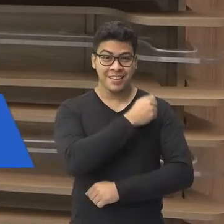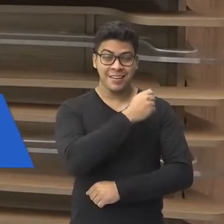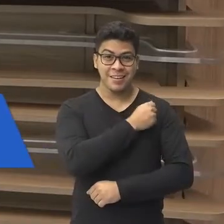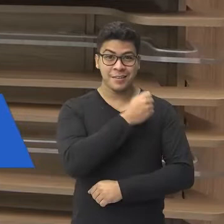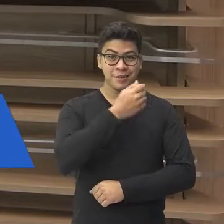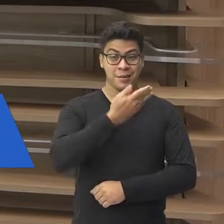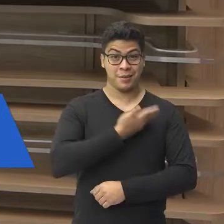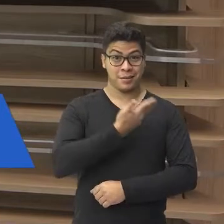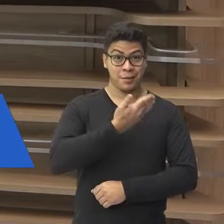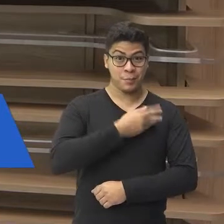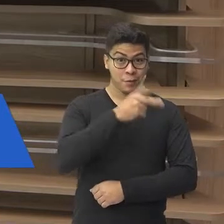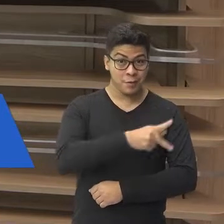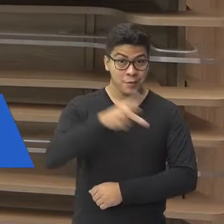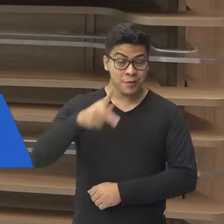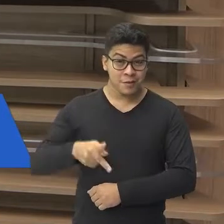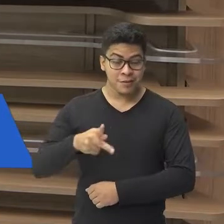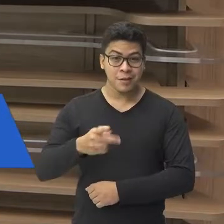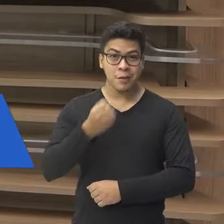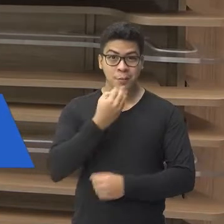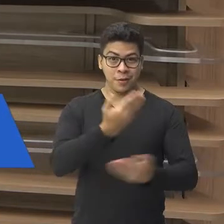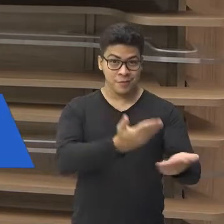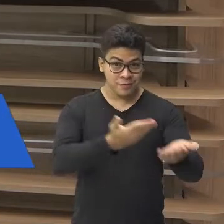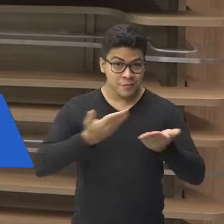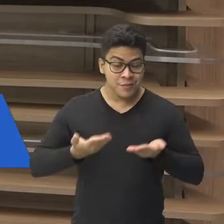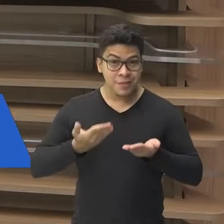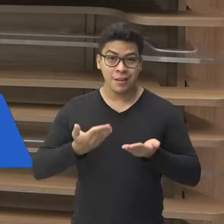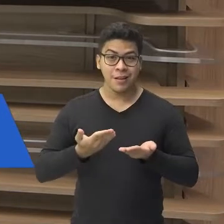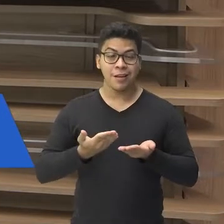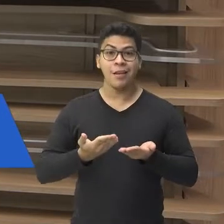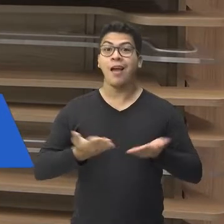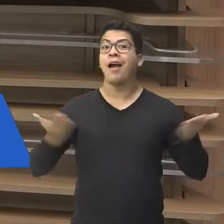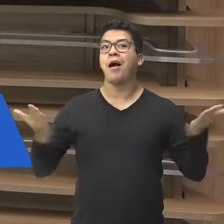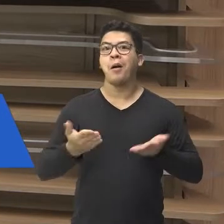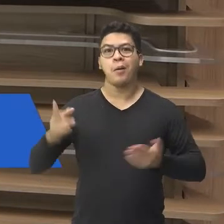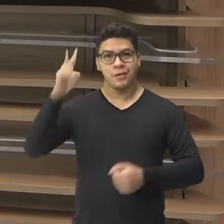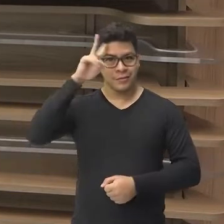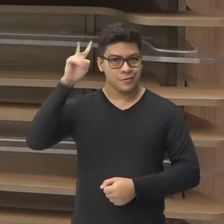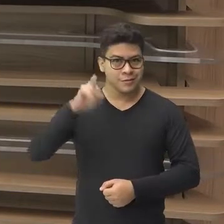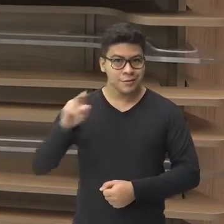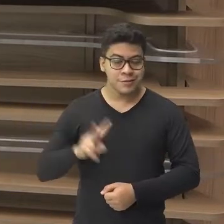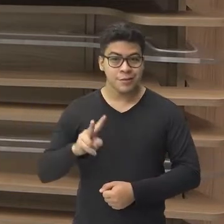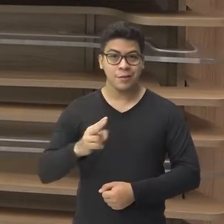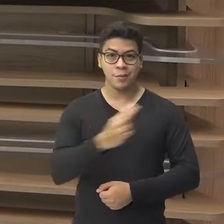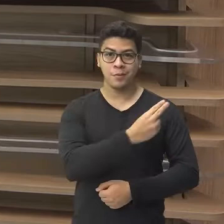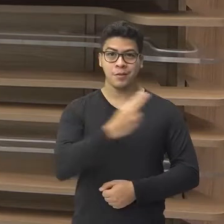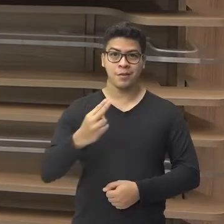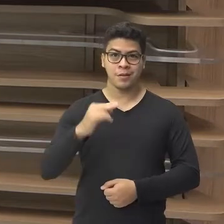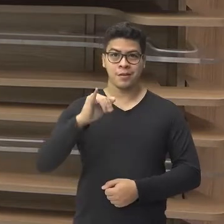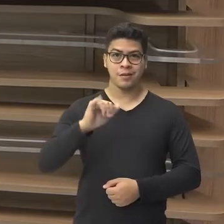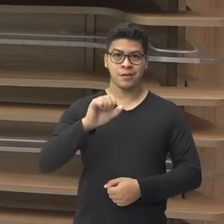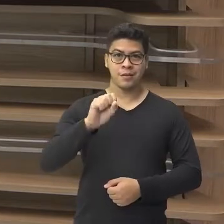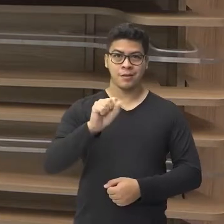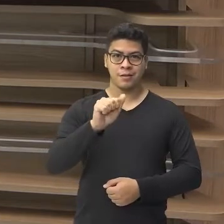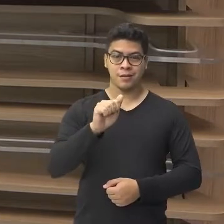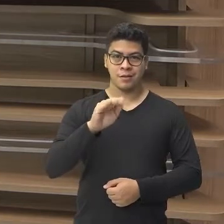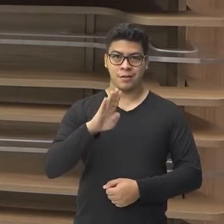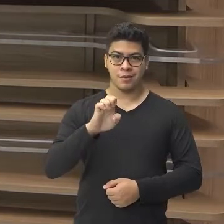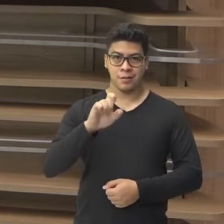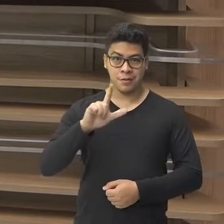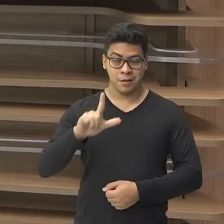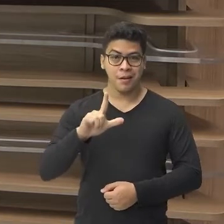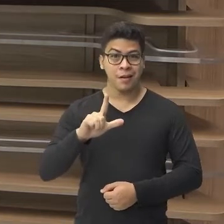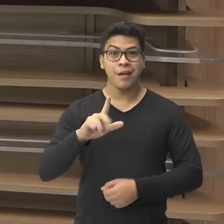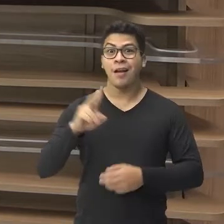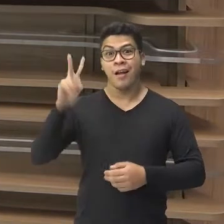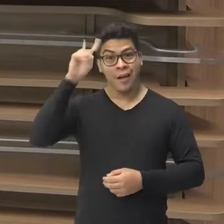colegas professores, sejam bem-vindos a mais uma aula de História. Eu sou a professora Isabel Saraiva e hoje a gente vai para a